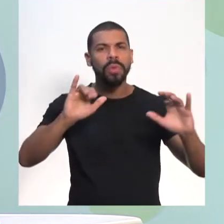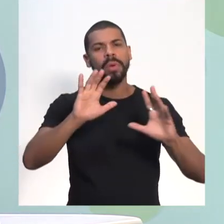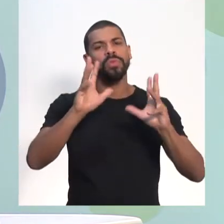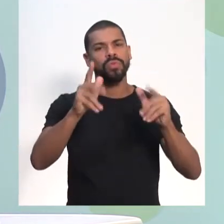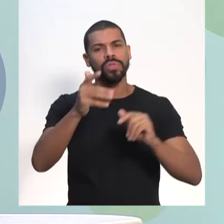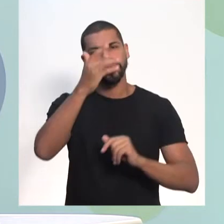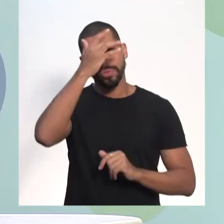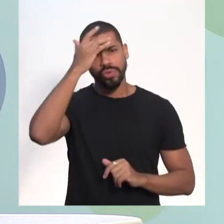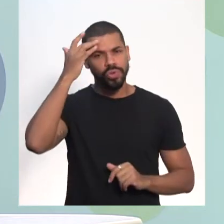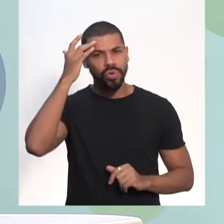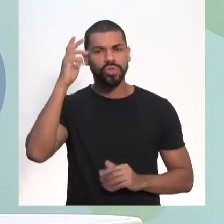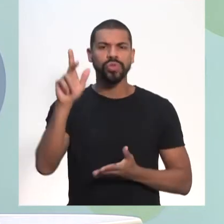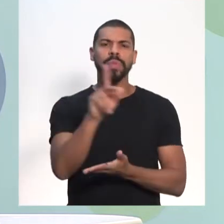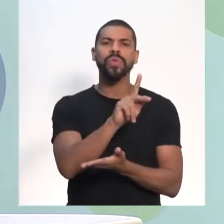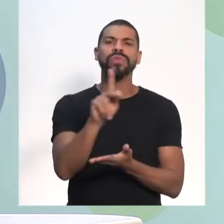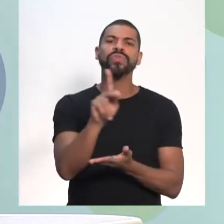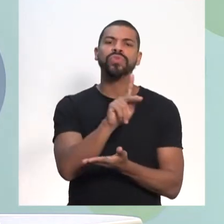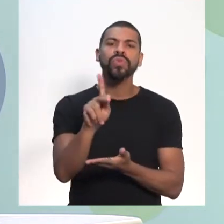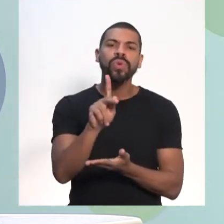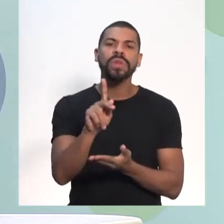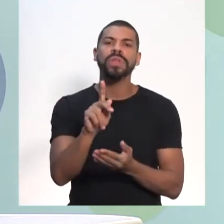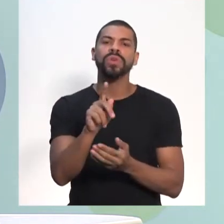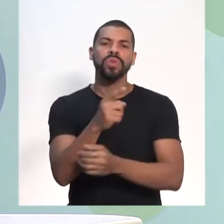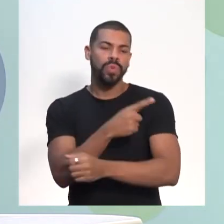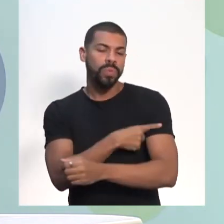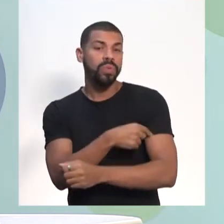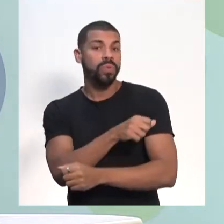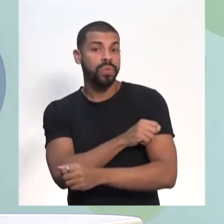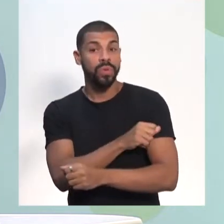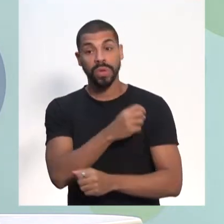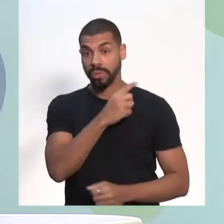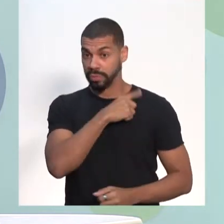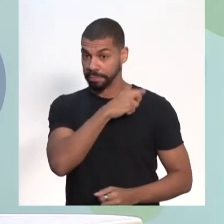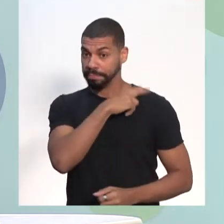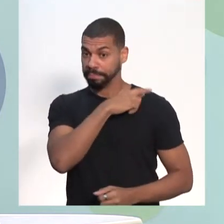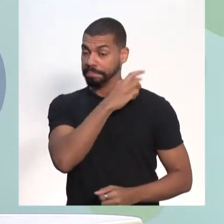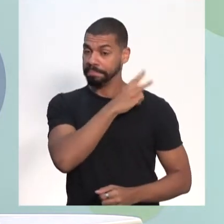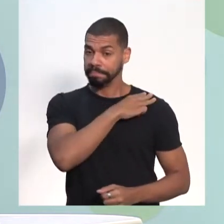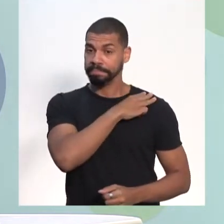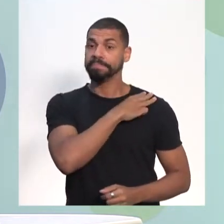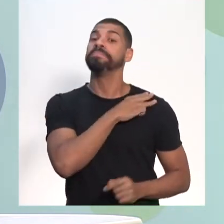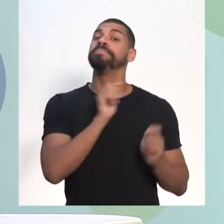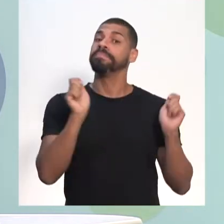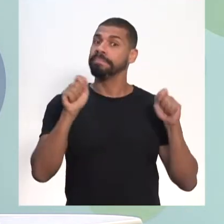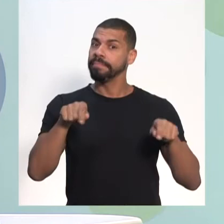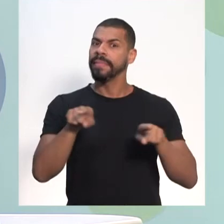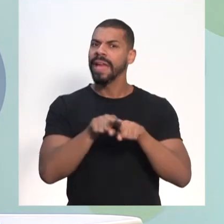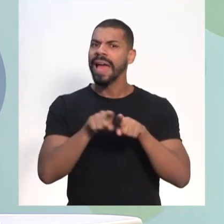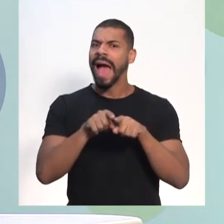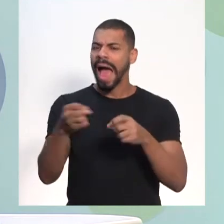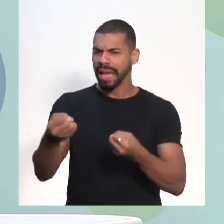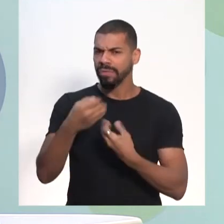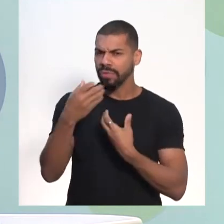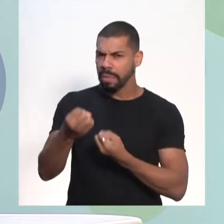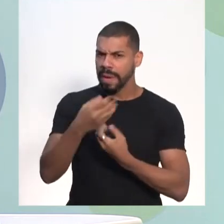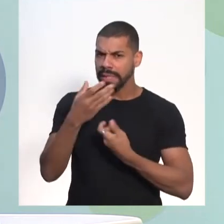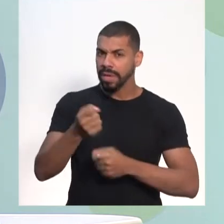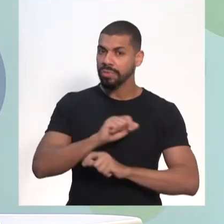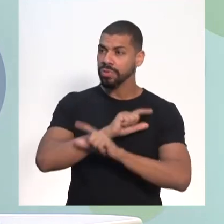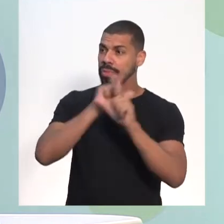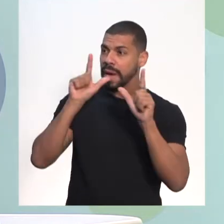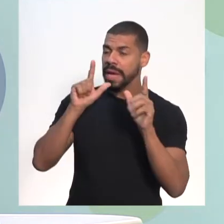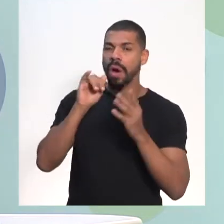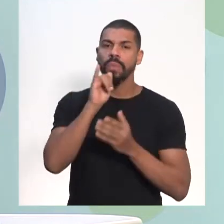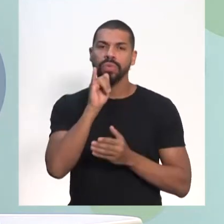outros professores dos anos finais, do ensino médio, porque a informação que eu tinha de manhã é que o pessoal da área de